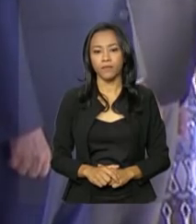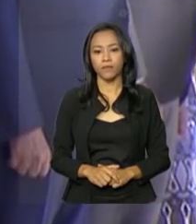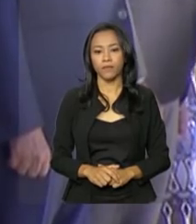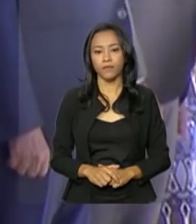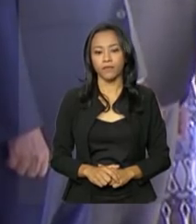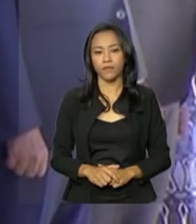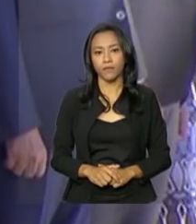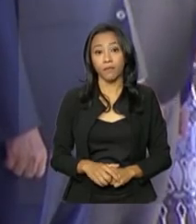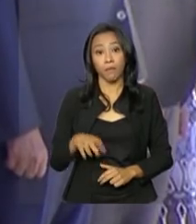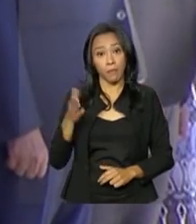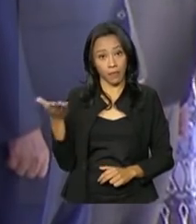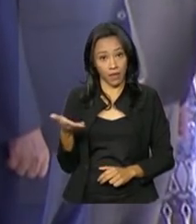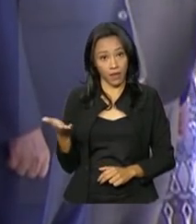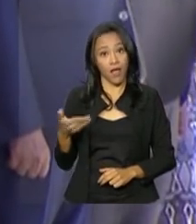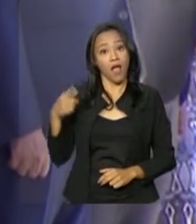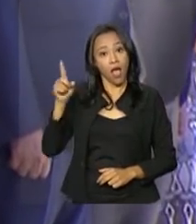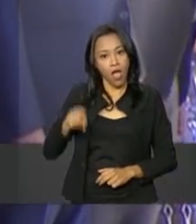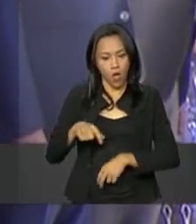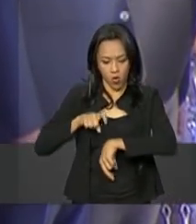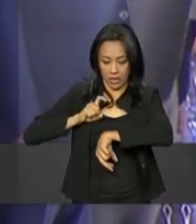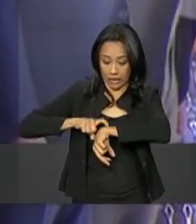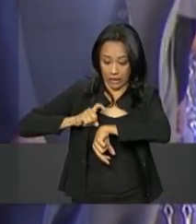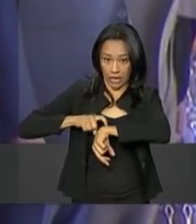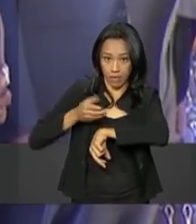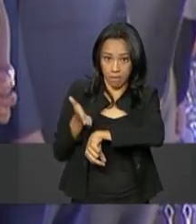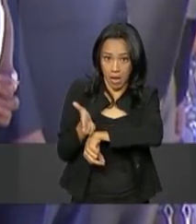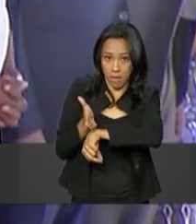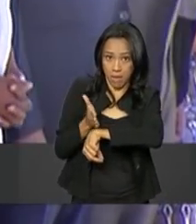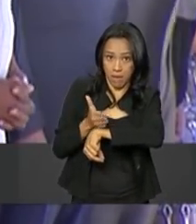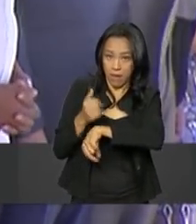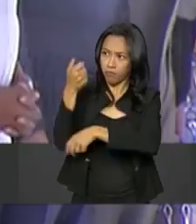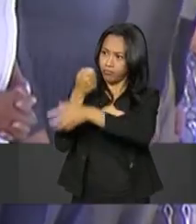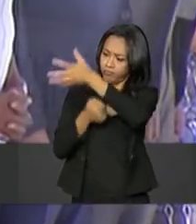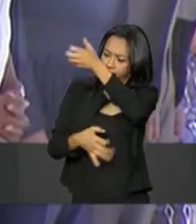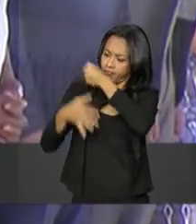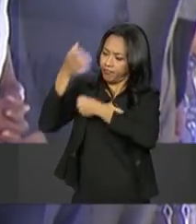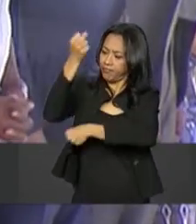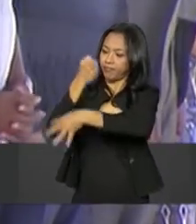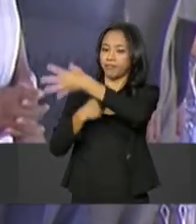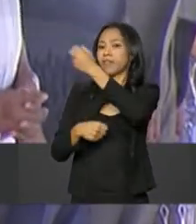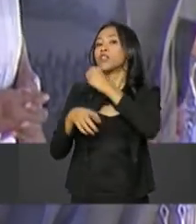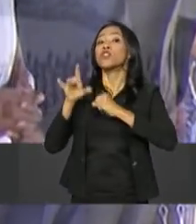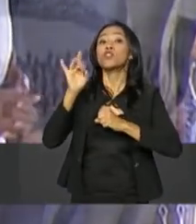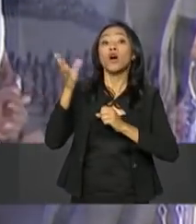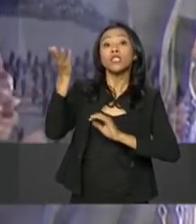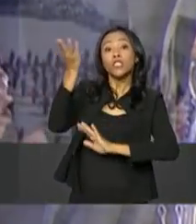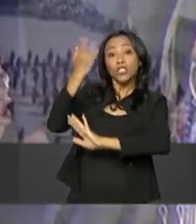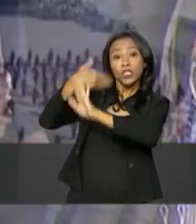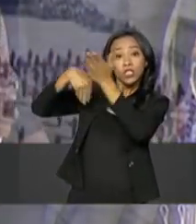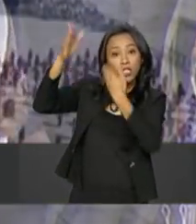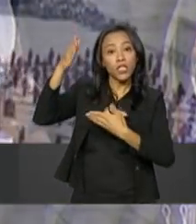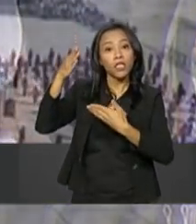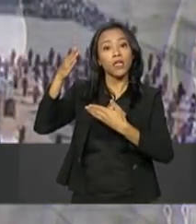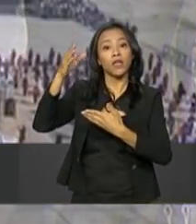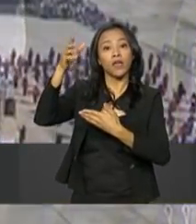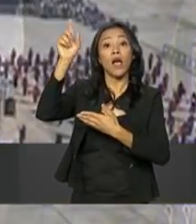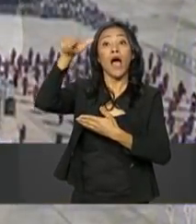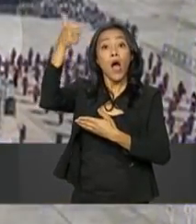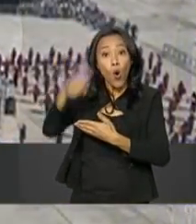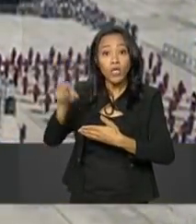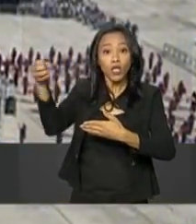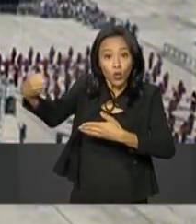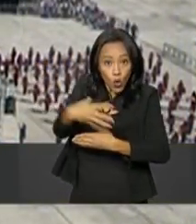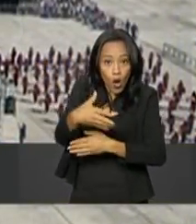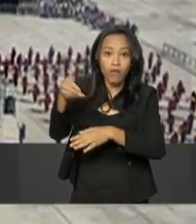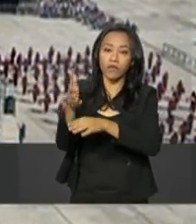Este é um hasteamento cronometrado, porque a outra bandeira só pode ser retirada do mastro quando a outra